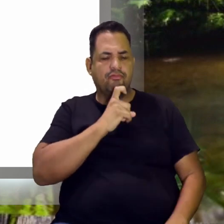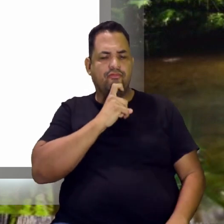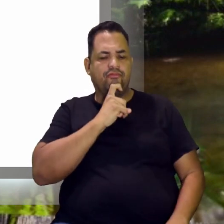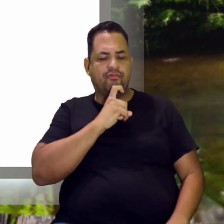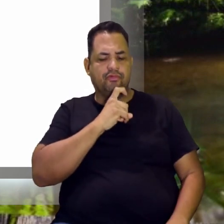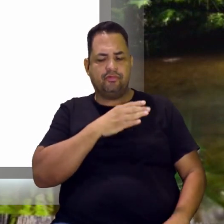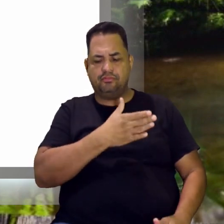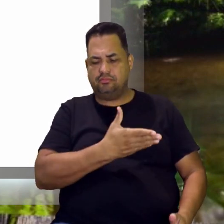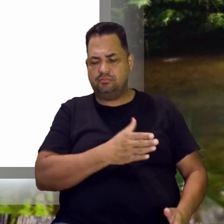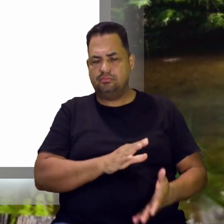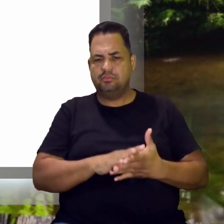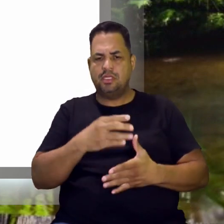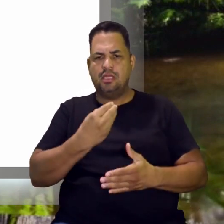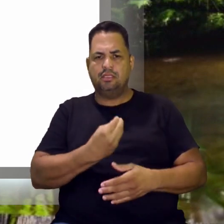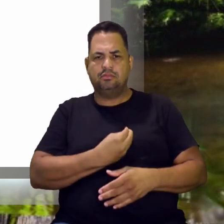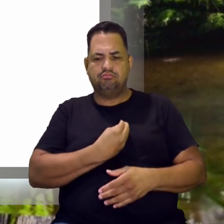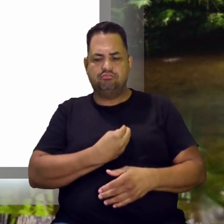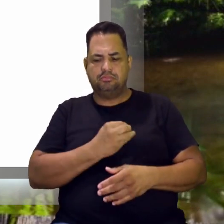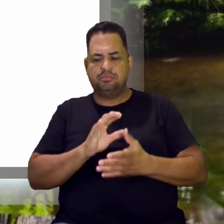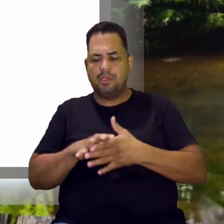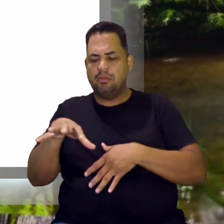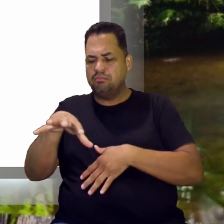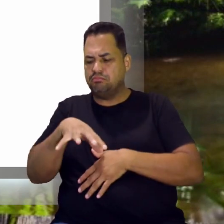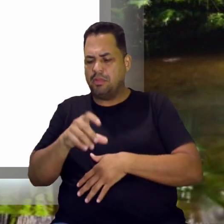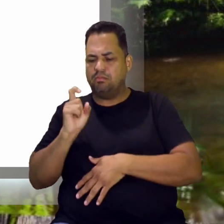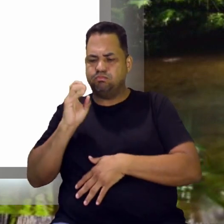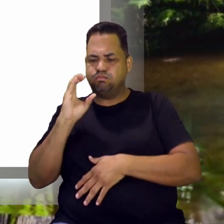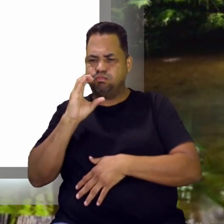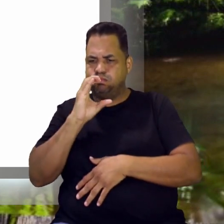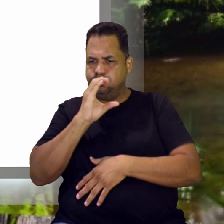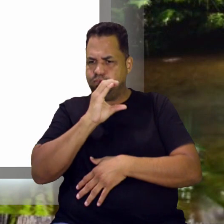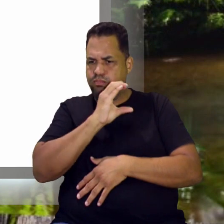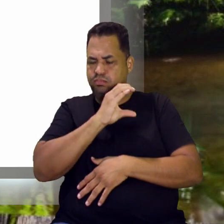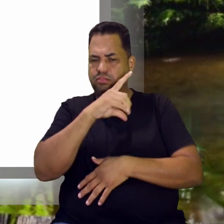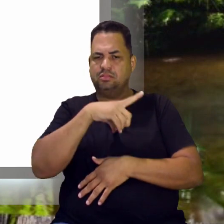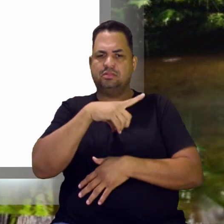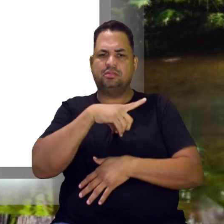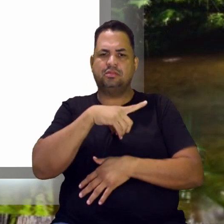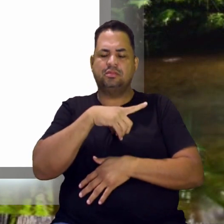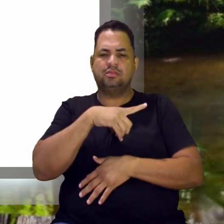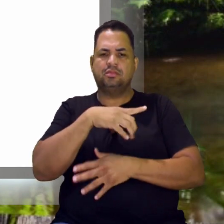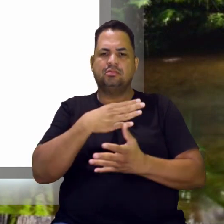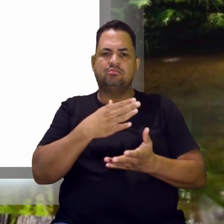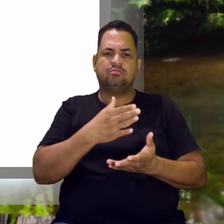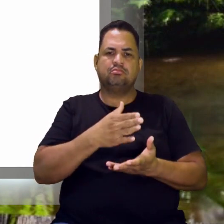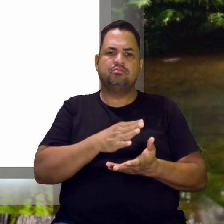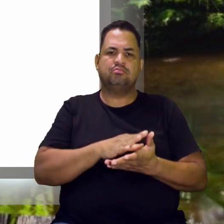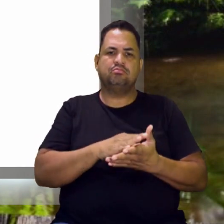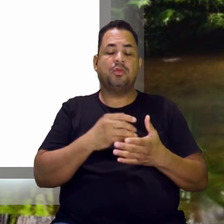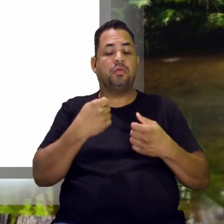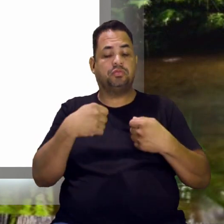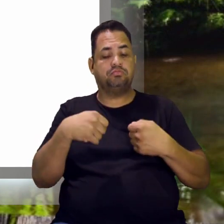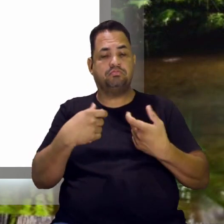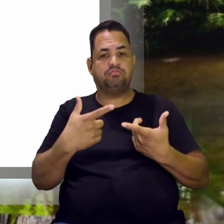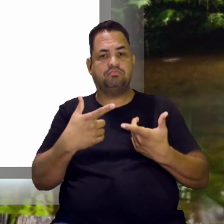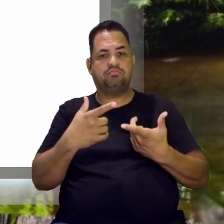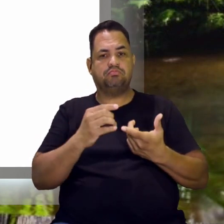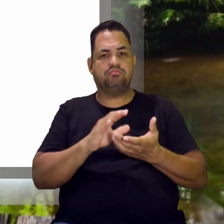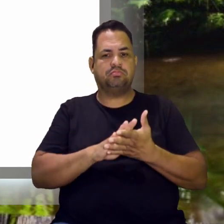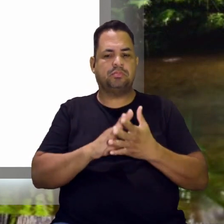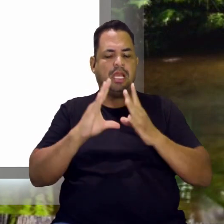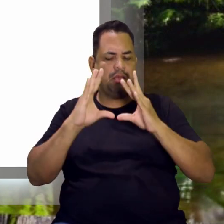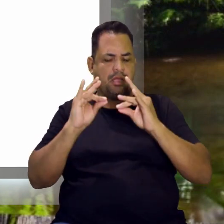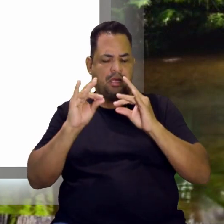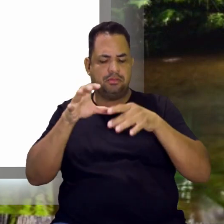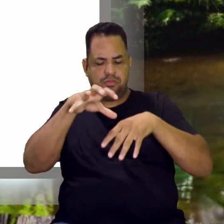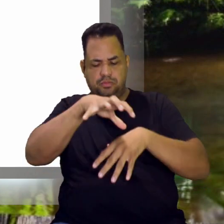seres vivos que vivem num local muito quente. Nós temos seres vivos que vivem ou que necessitam de ambientes